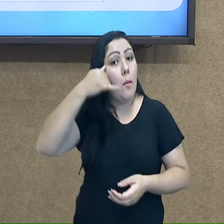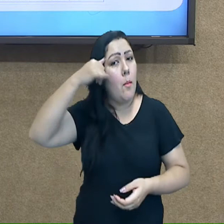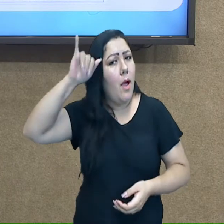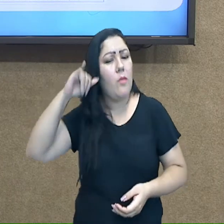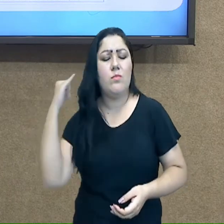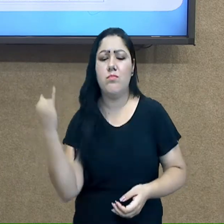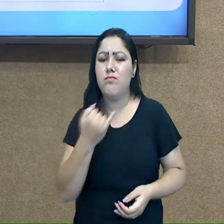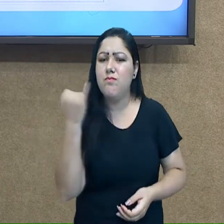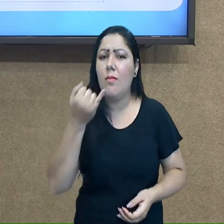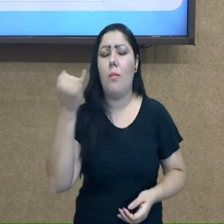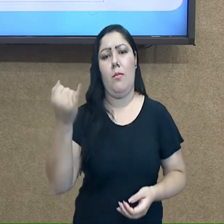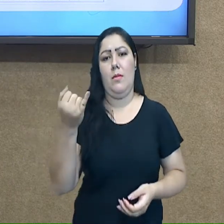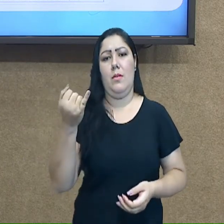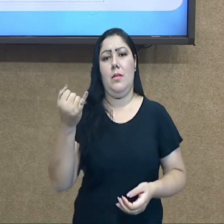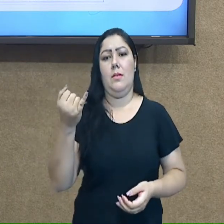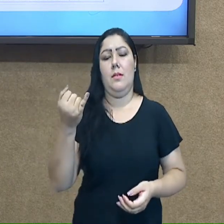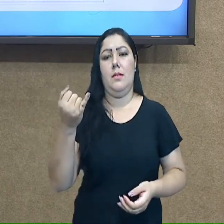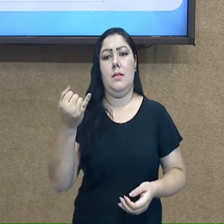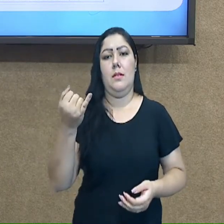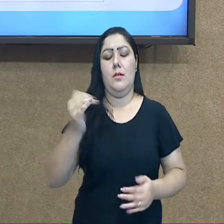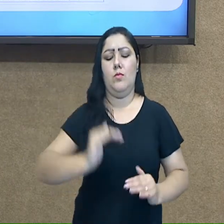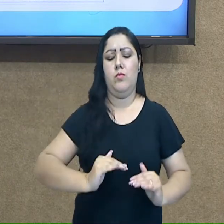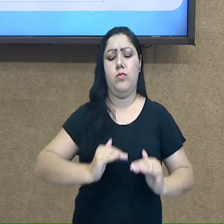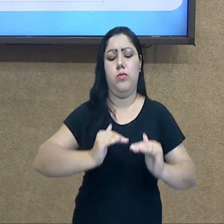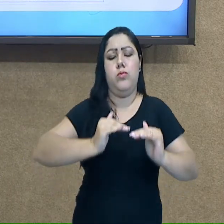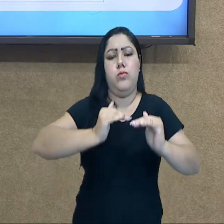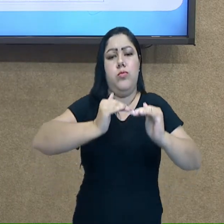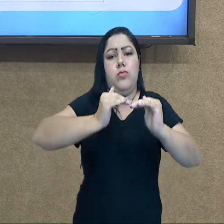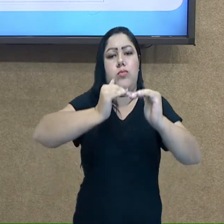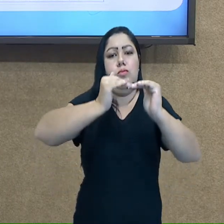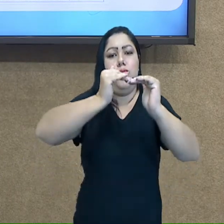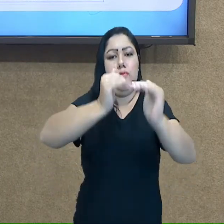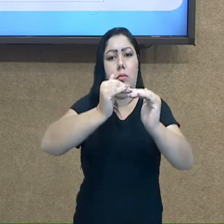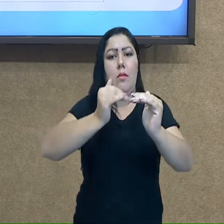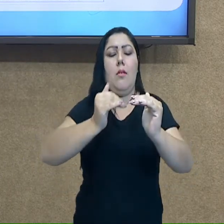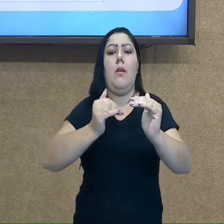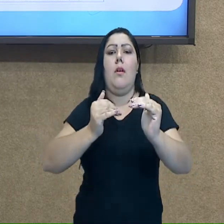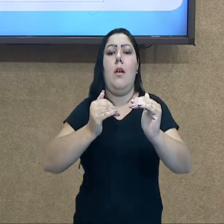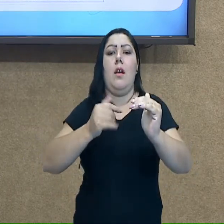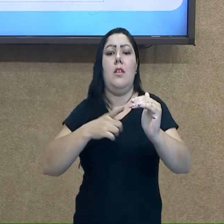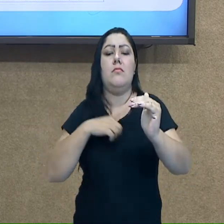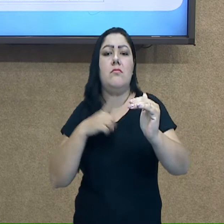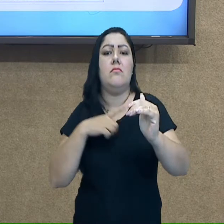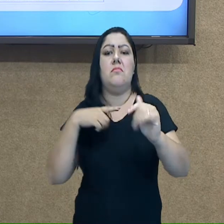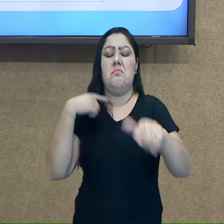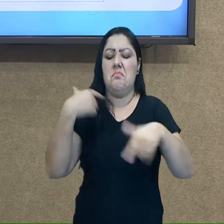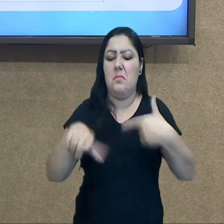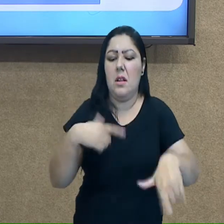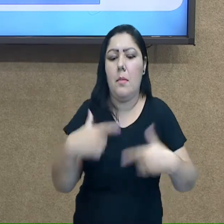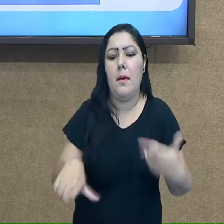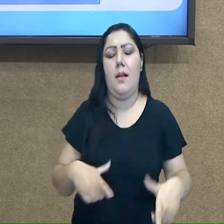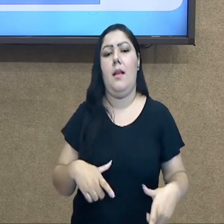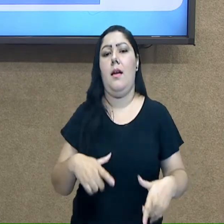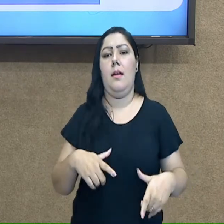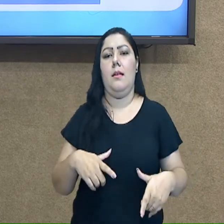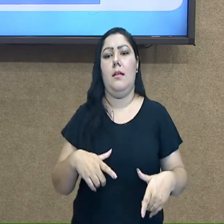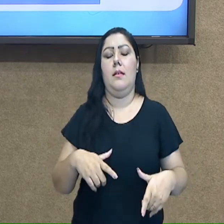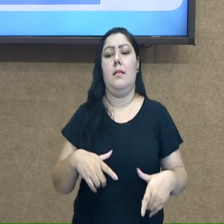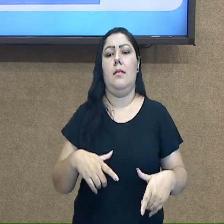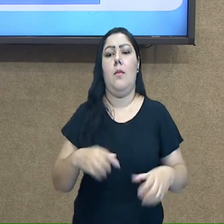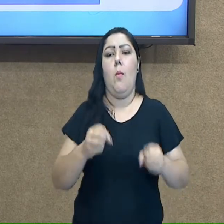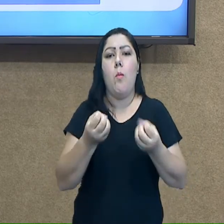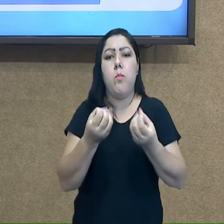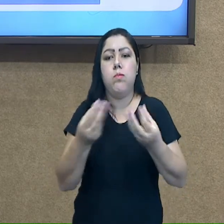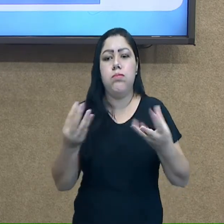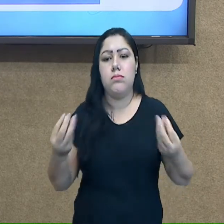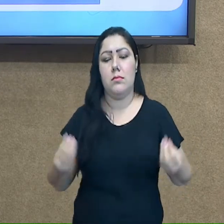distinguiu bastante do sistema de produção empregados nas produções da cana-do-açúcar. Nós vamos